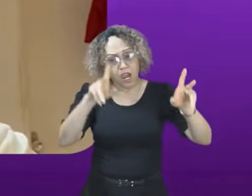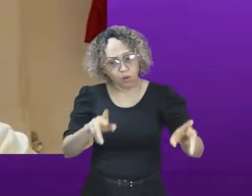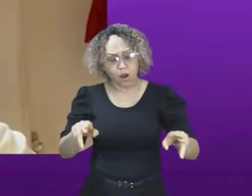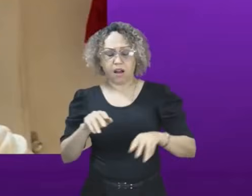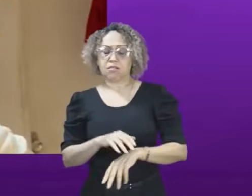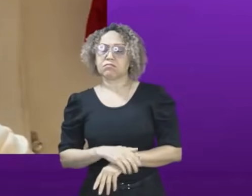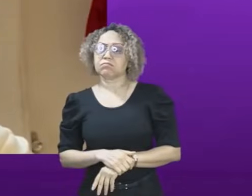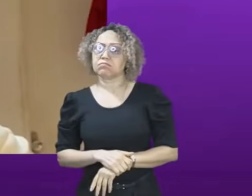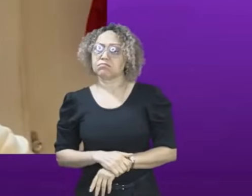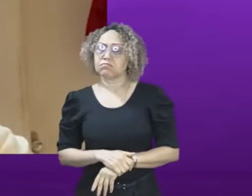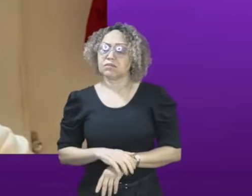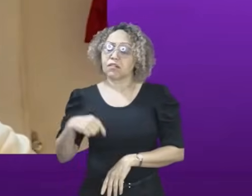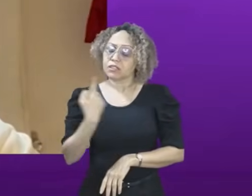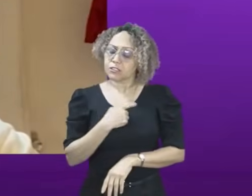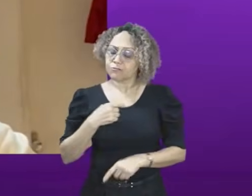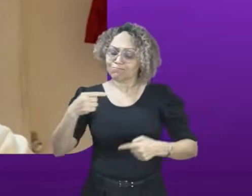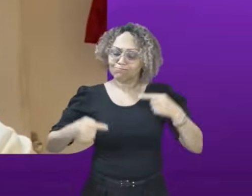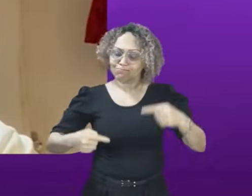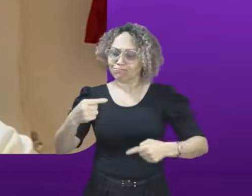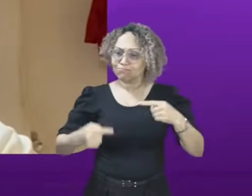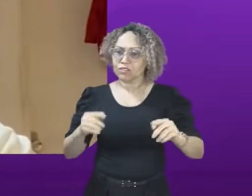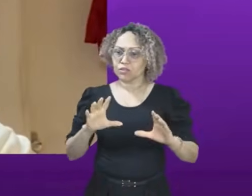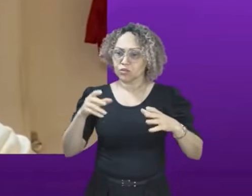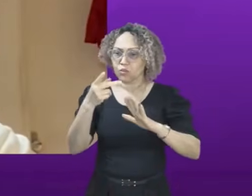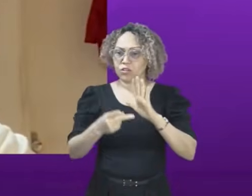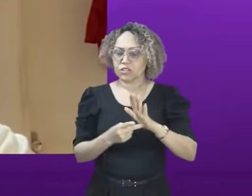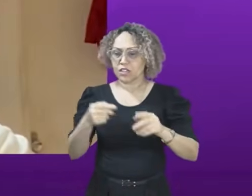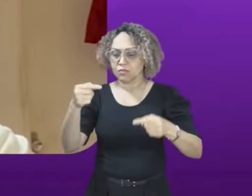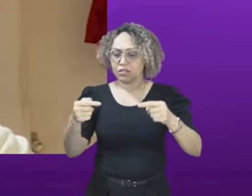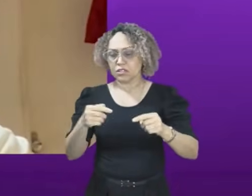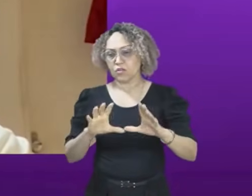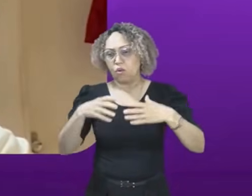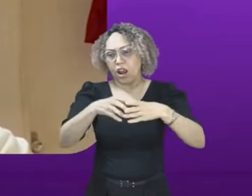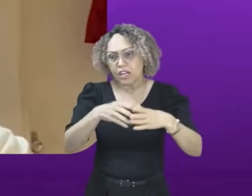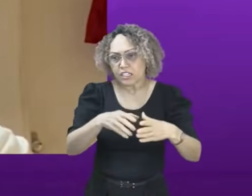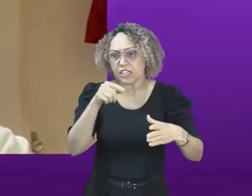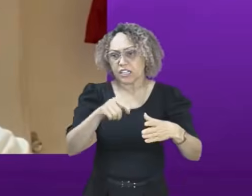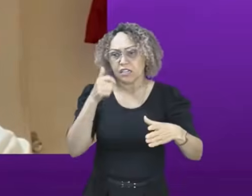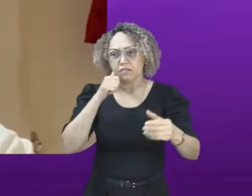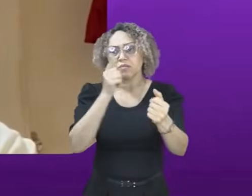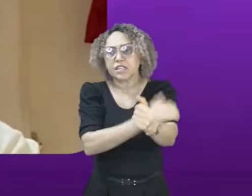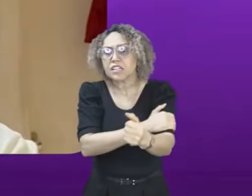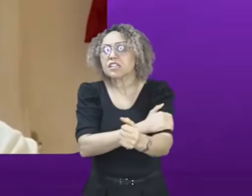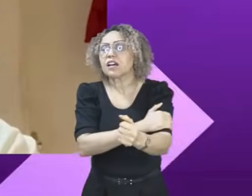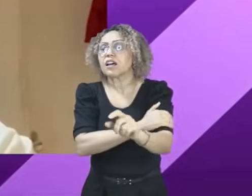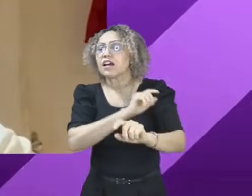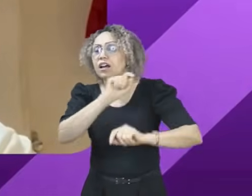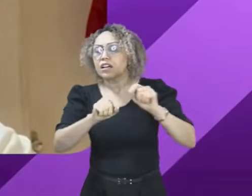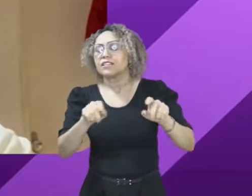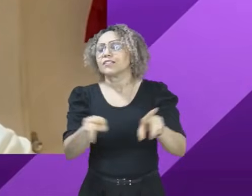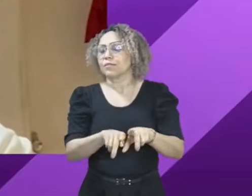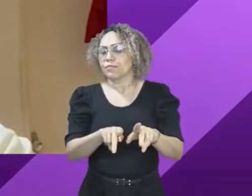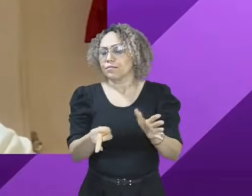construção desse projeto coletivo. Construir um projeto coletivo, político, feminista e